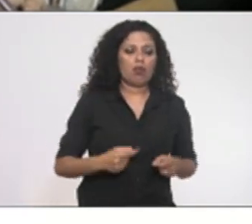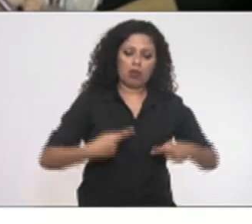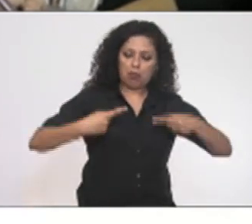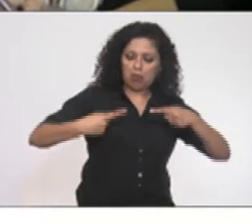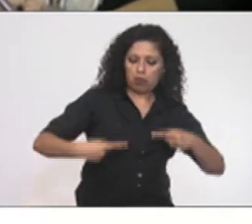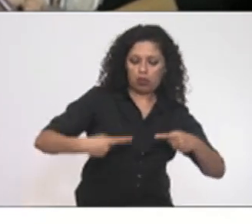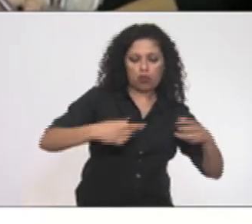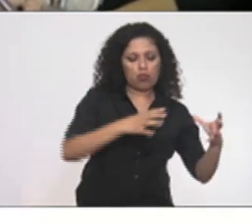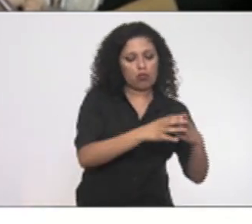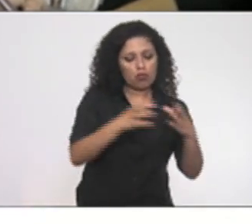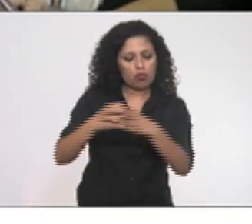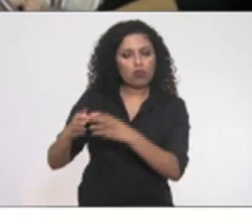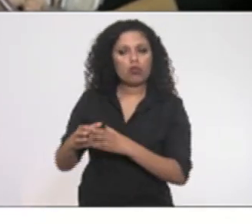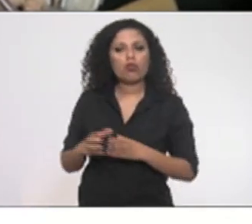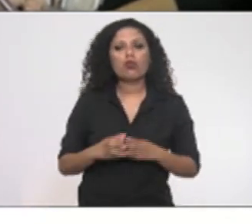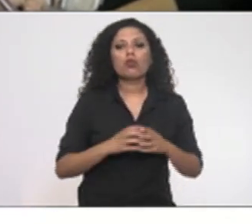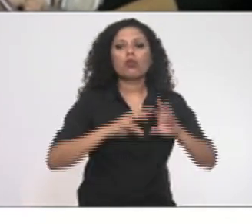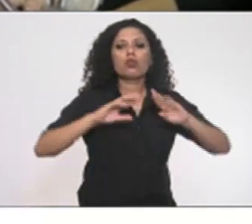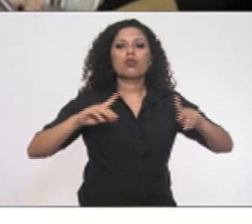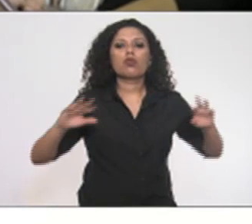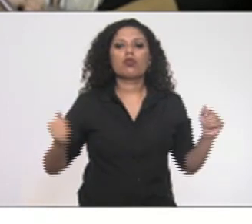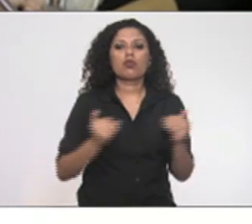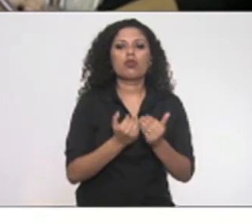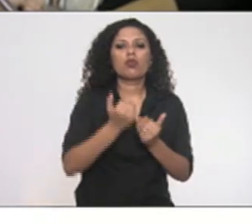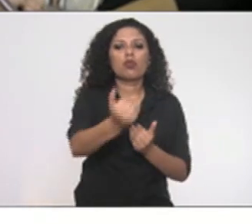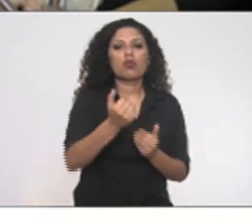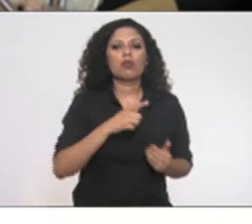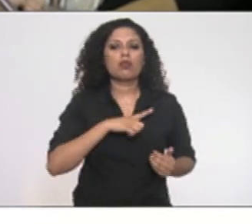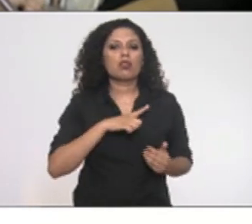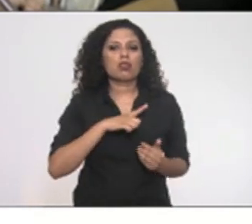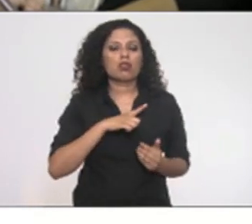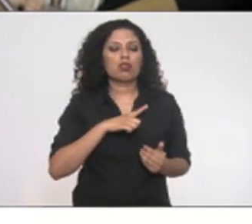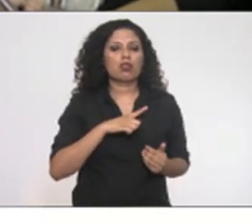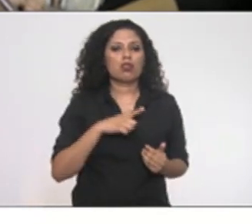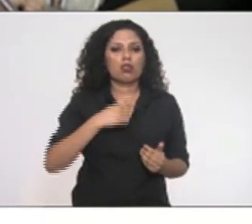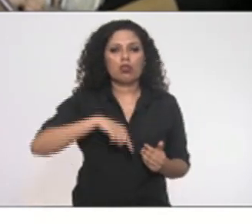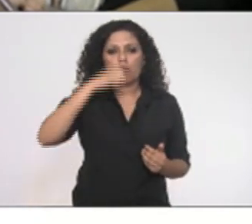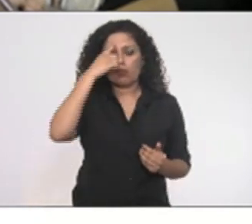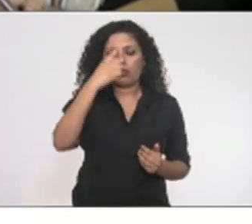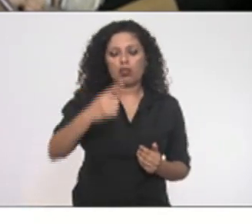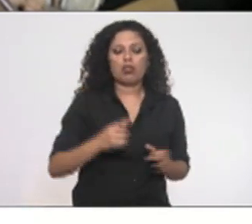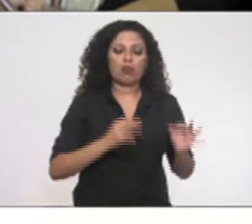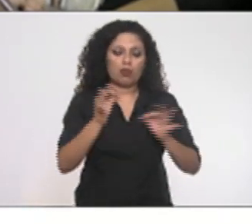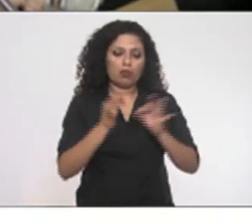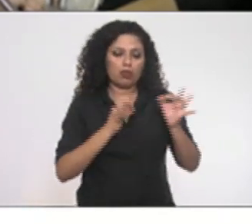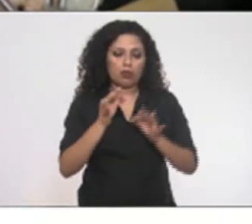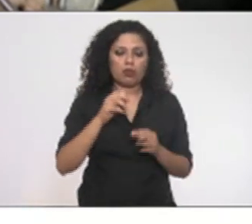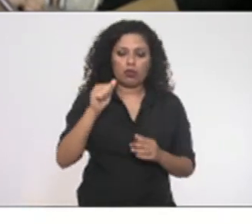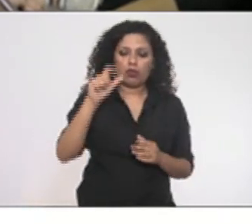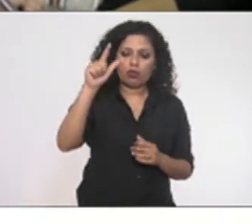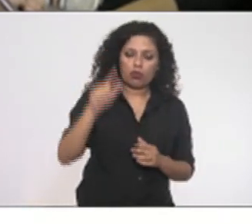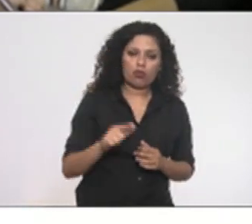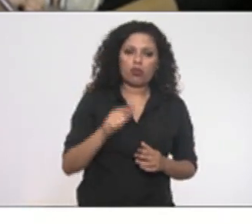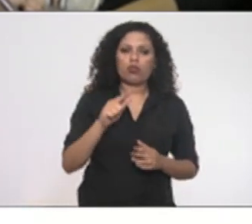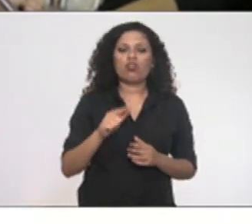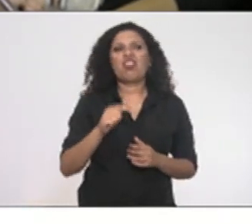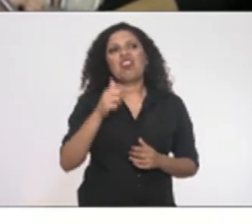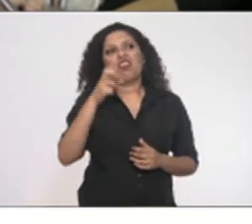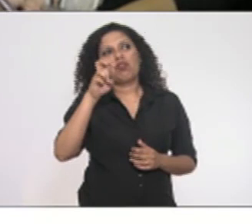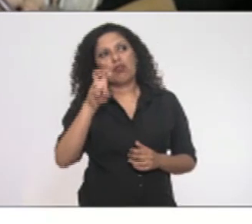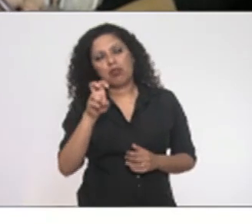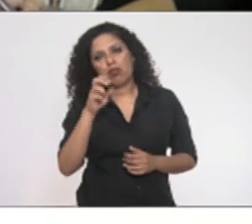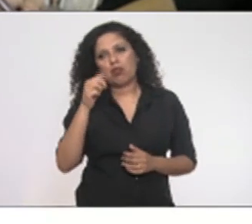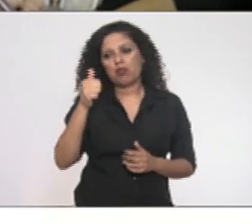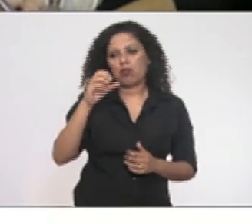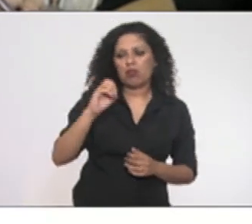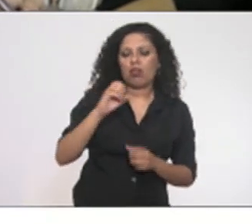entre os diversos agentes e os outros que vão entrar. Como eu falei, a produção, a tendência é ter uma produção bem maior nos próximos 10 anos, 5, 10 anos, que a